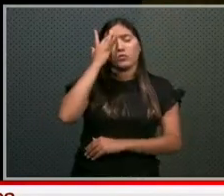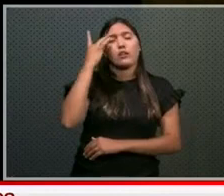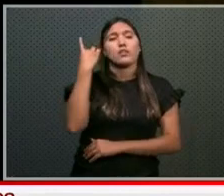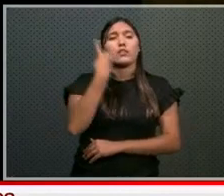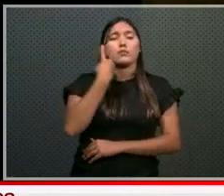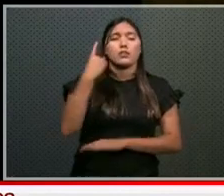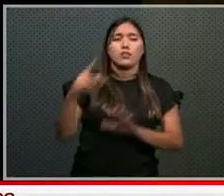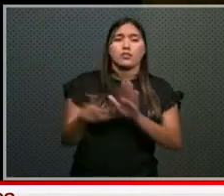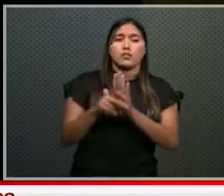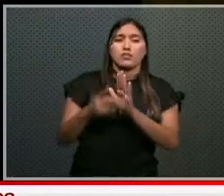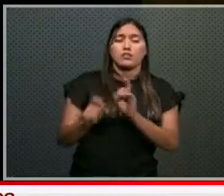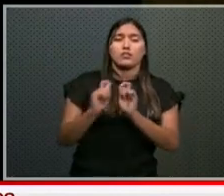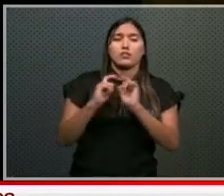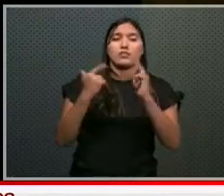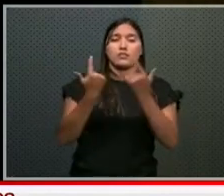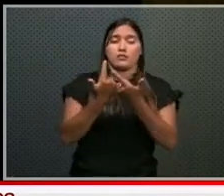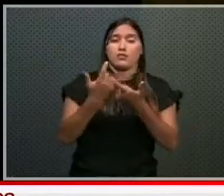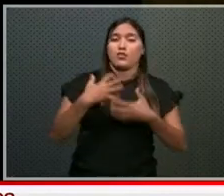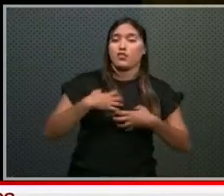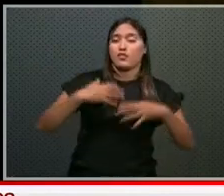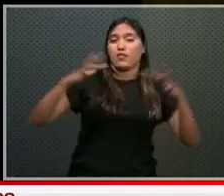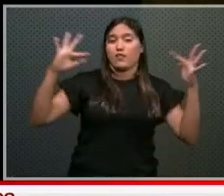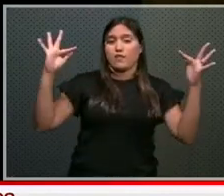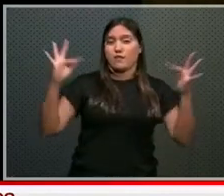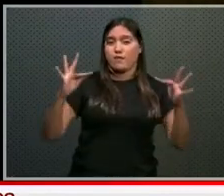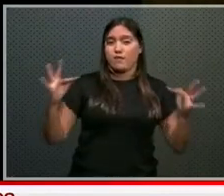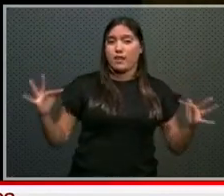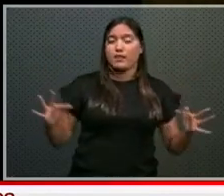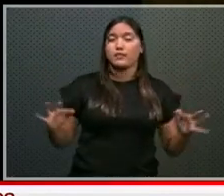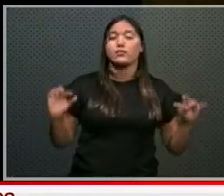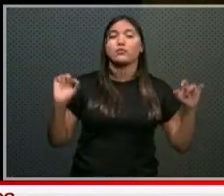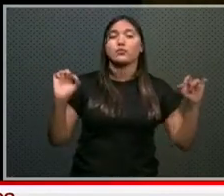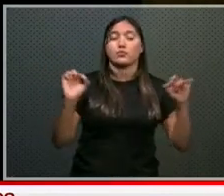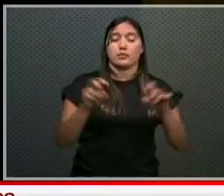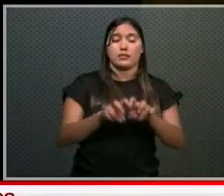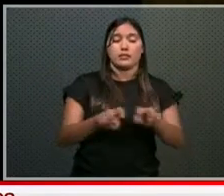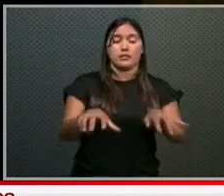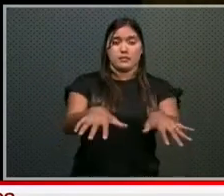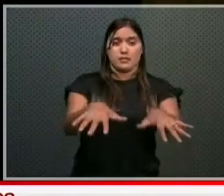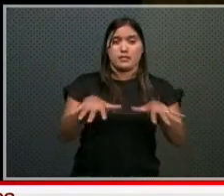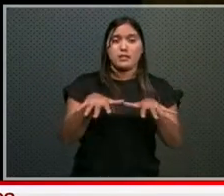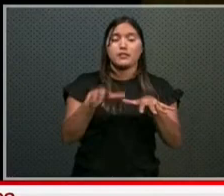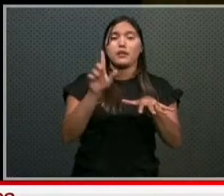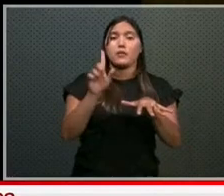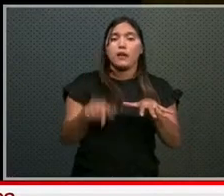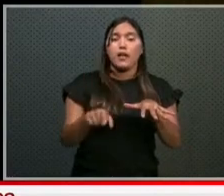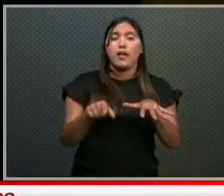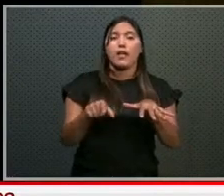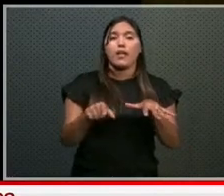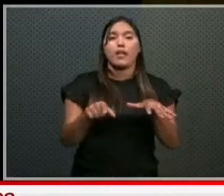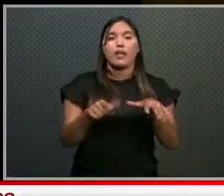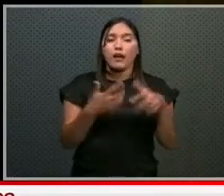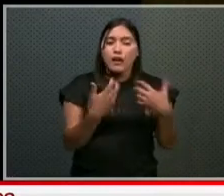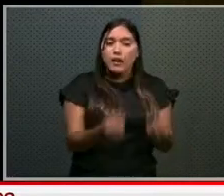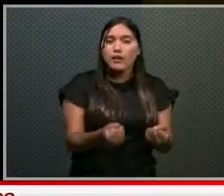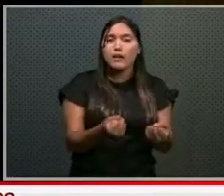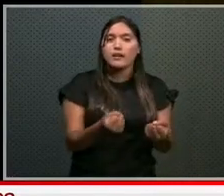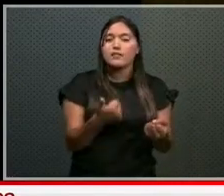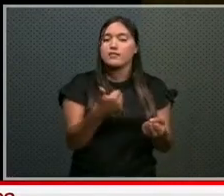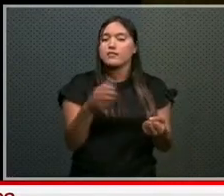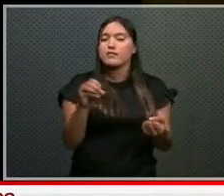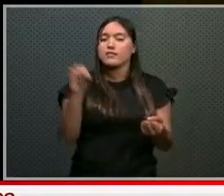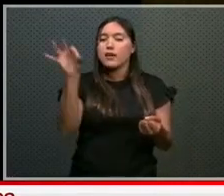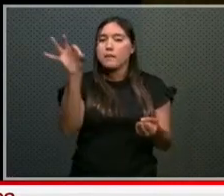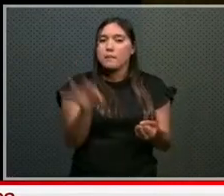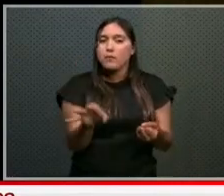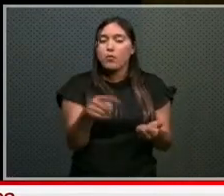casa ficamos muito felizes quando uma sessão ela é acolhida com unanimidade